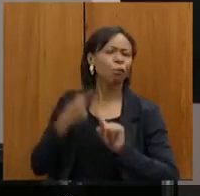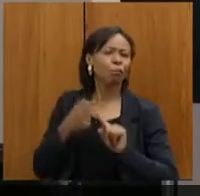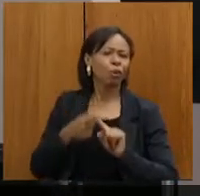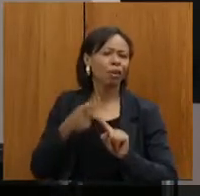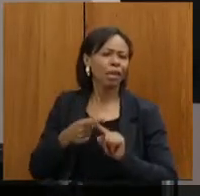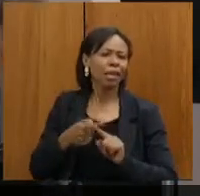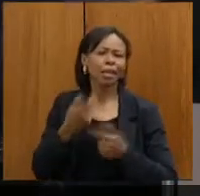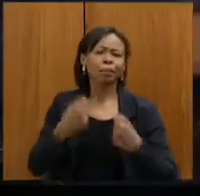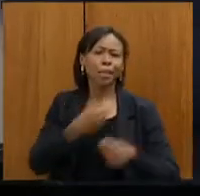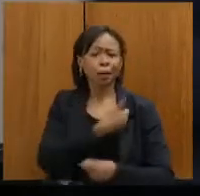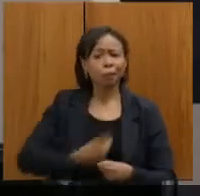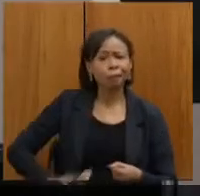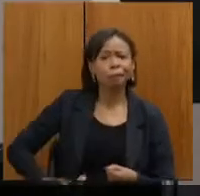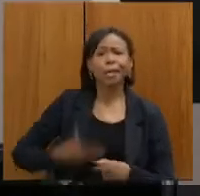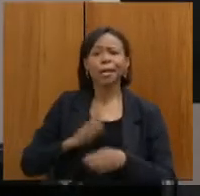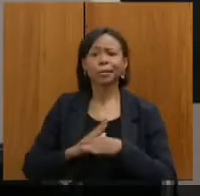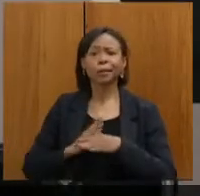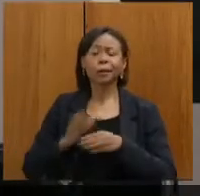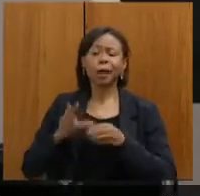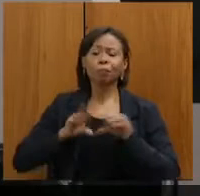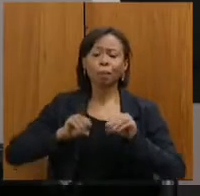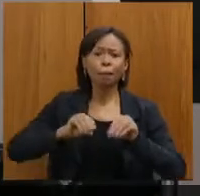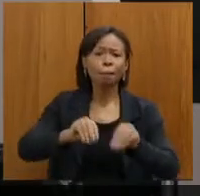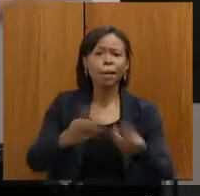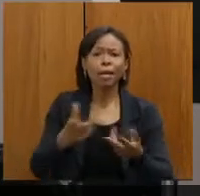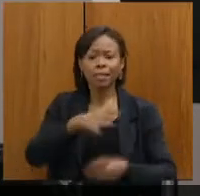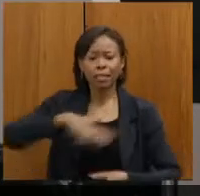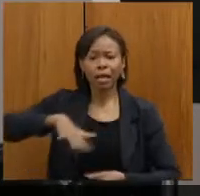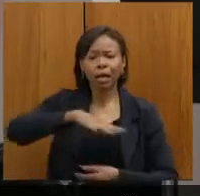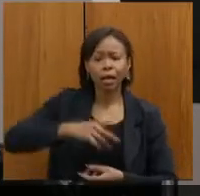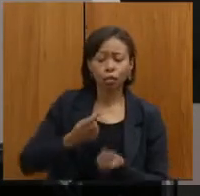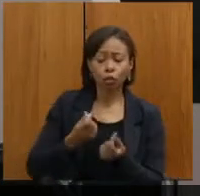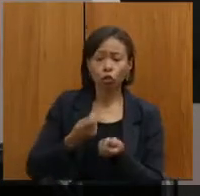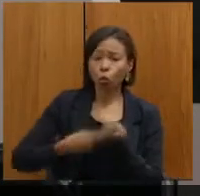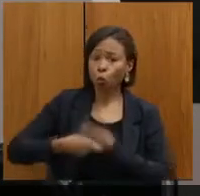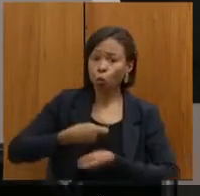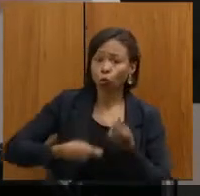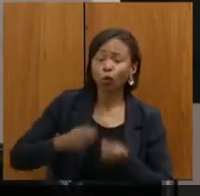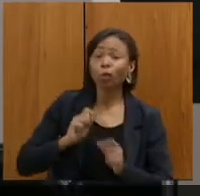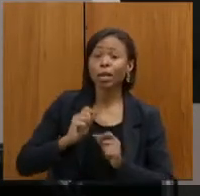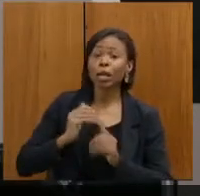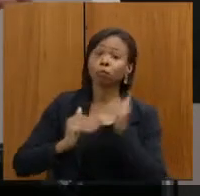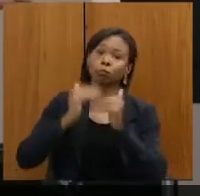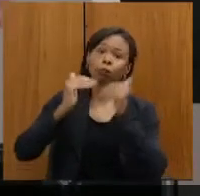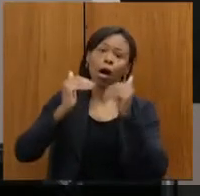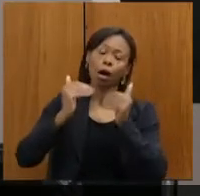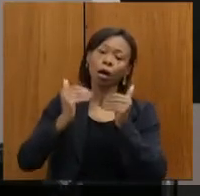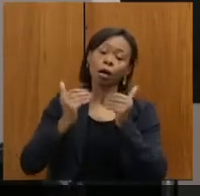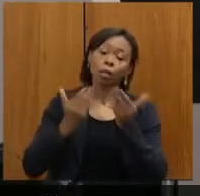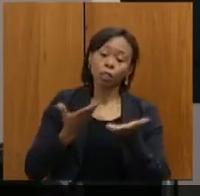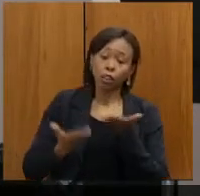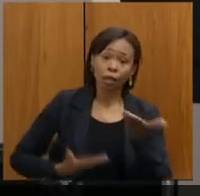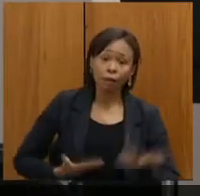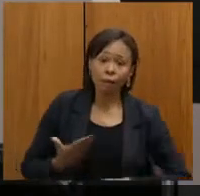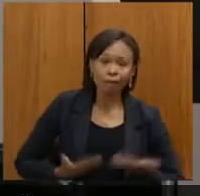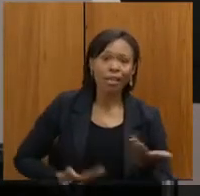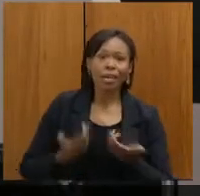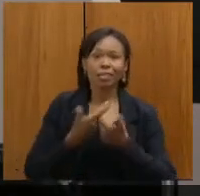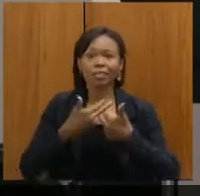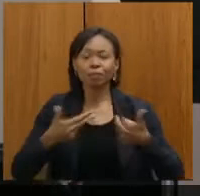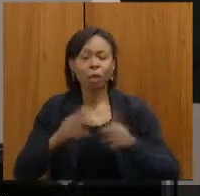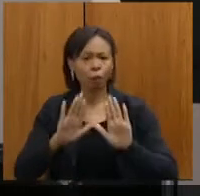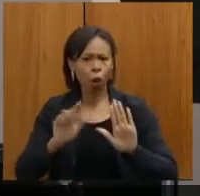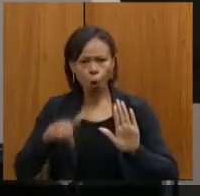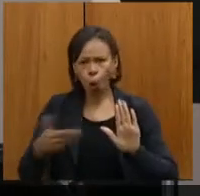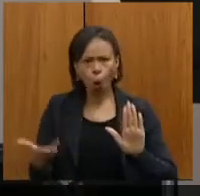que o estado fizesse intervenções em domínios económicos para produzir para gerar serviços e bens Hoje nós não